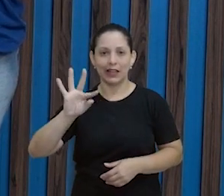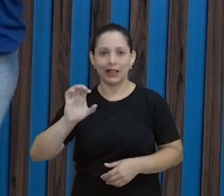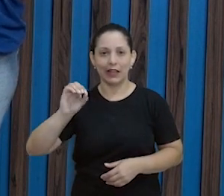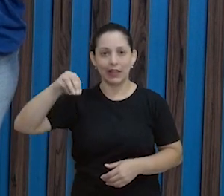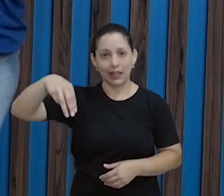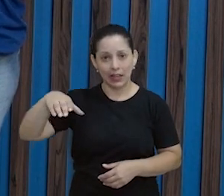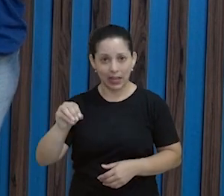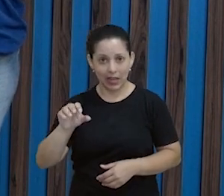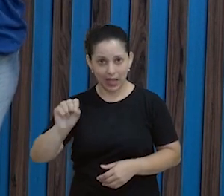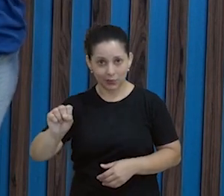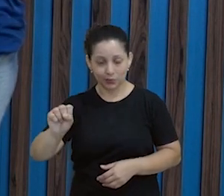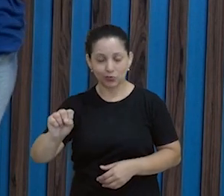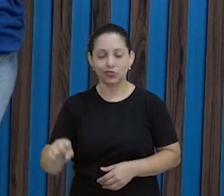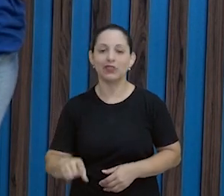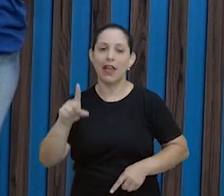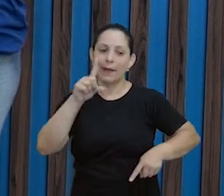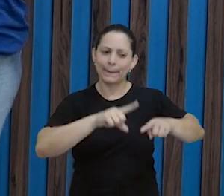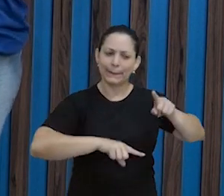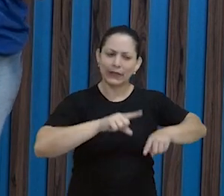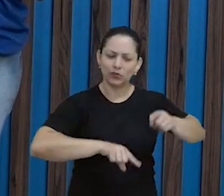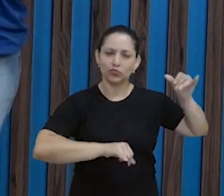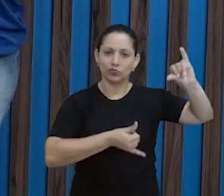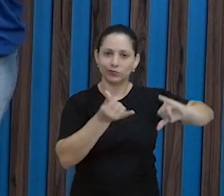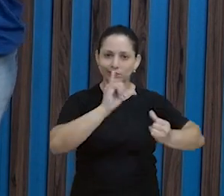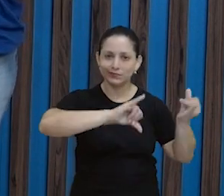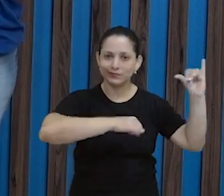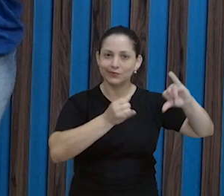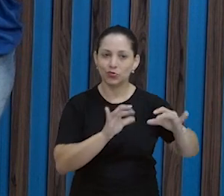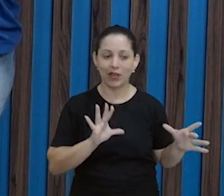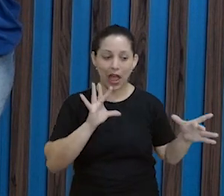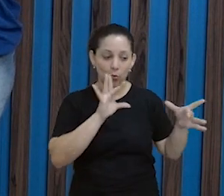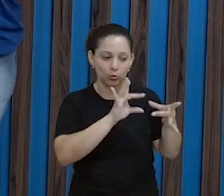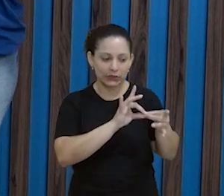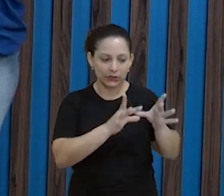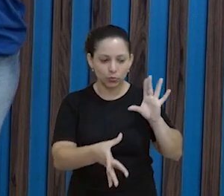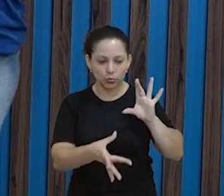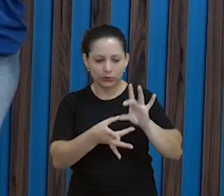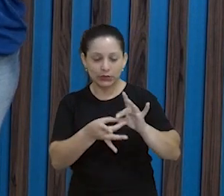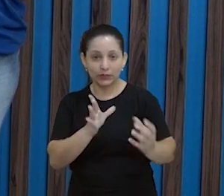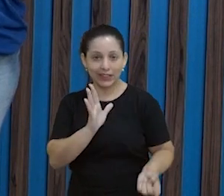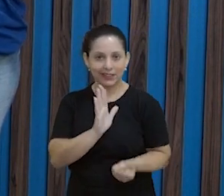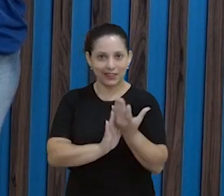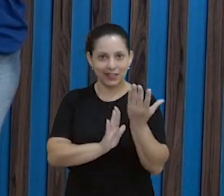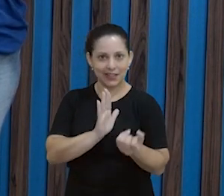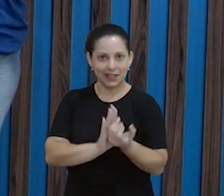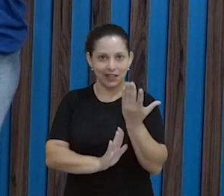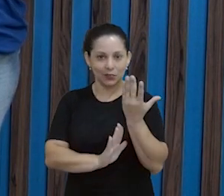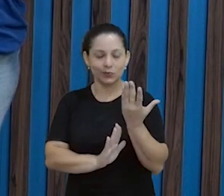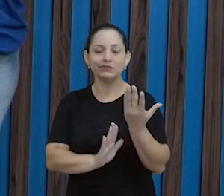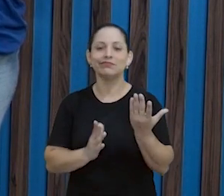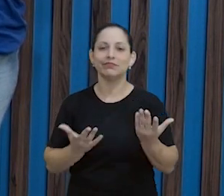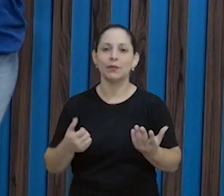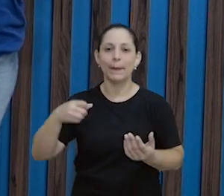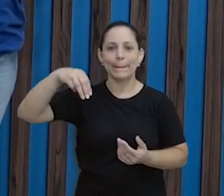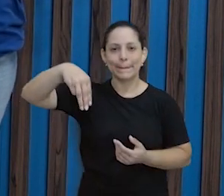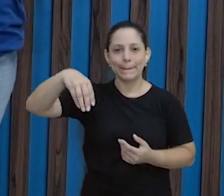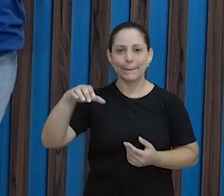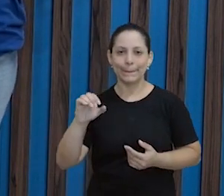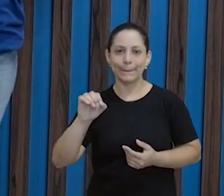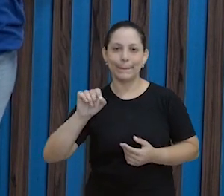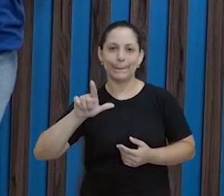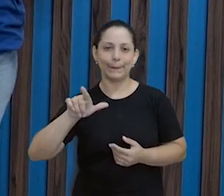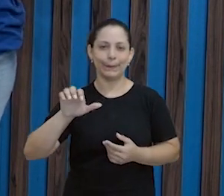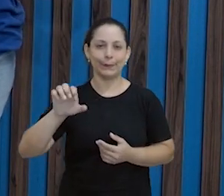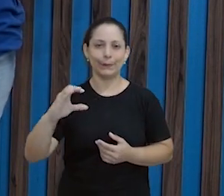se unindo, os elementos químicos, né, vão se unindo, formando moléculas e tudo mais, até